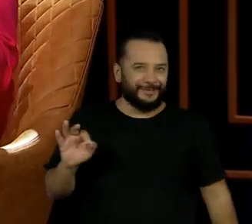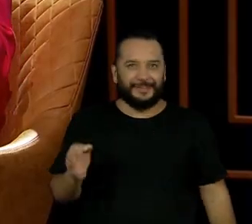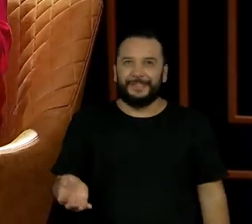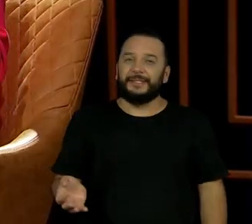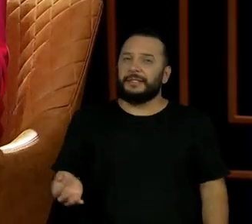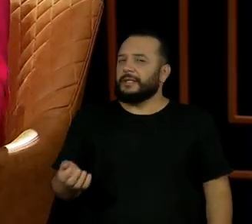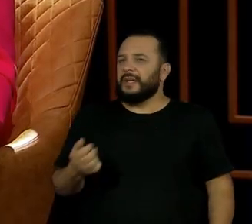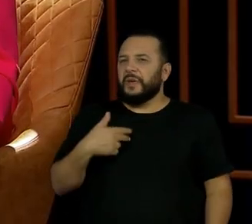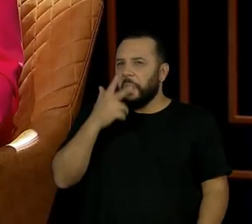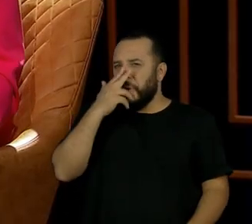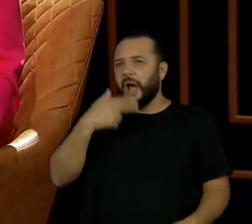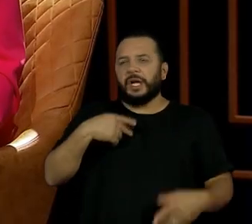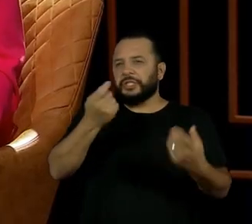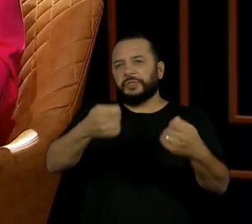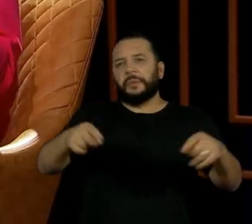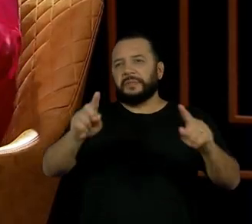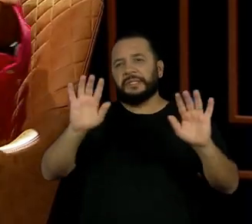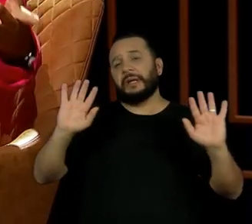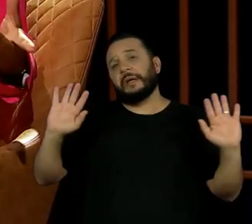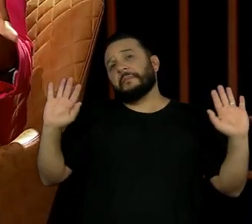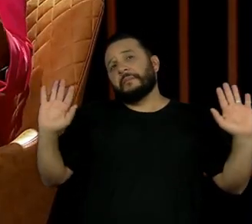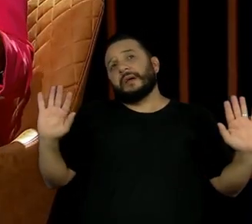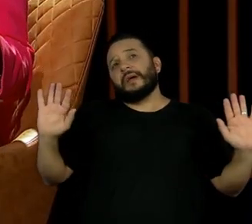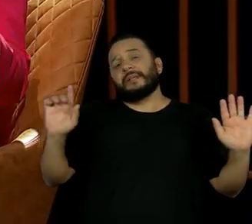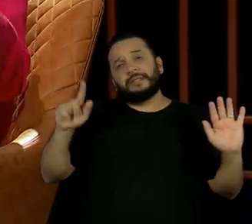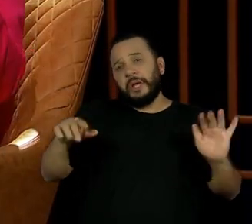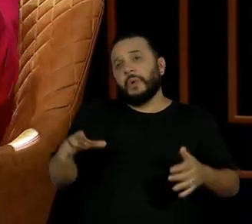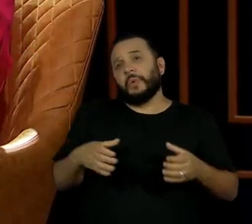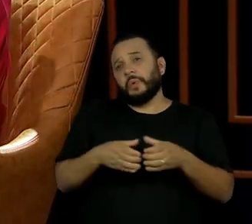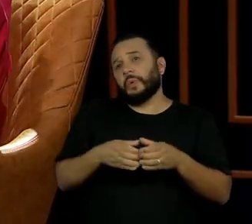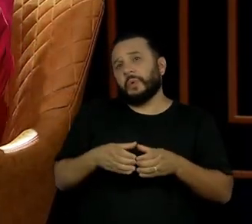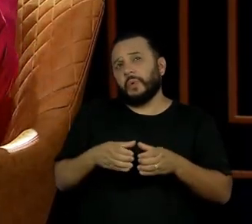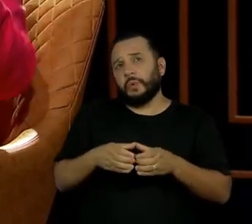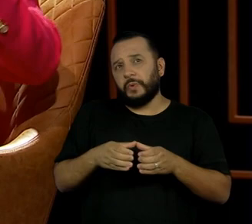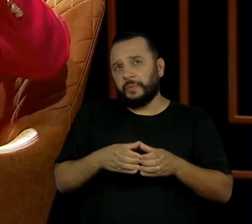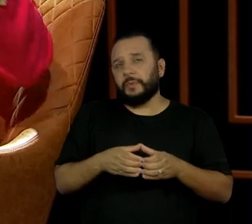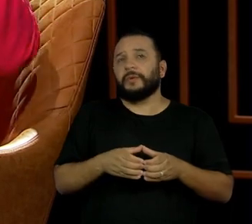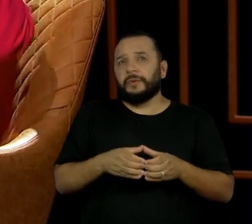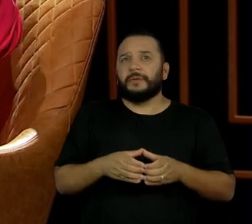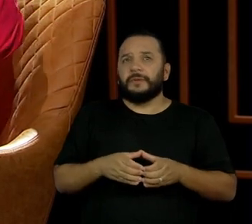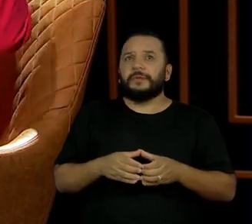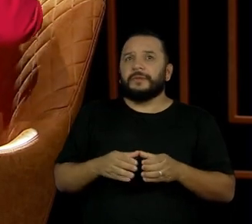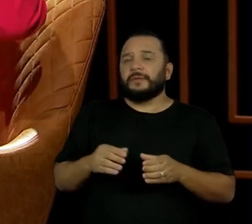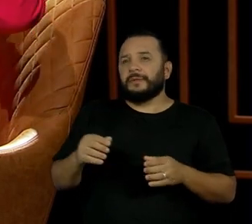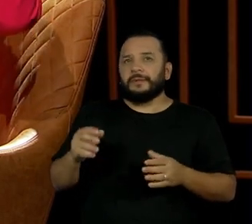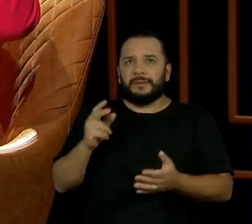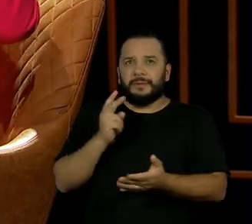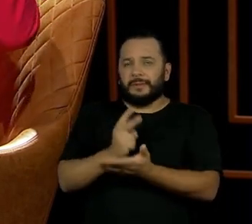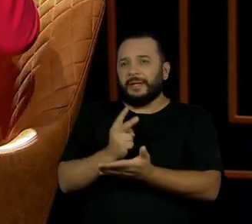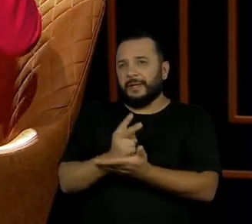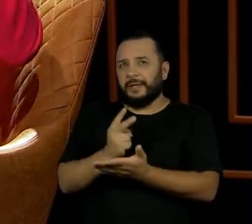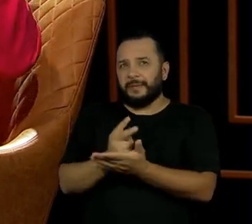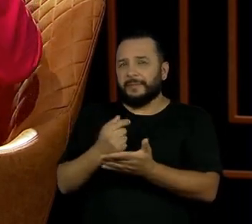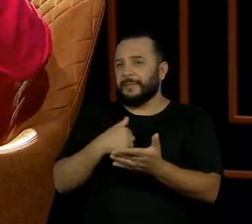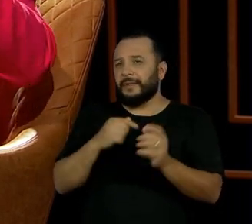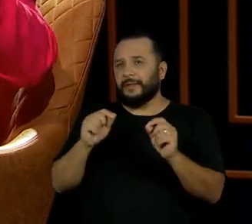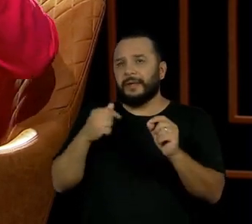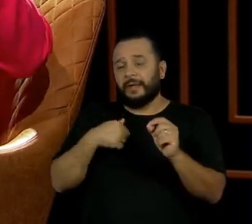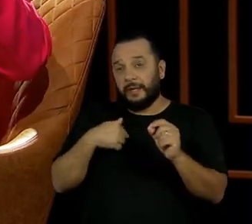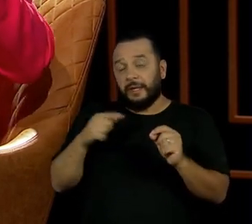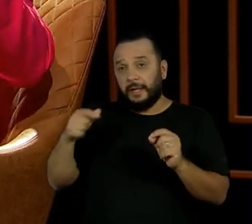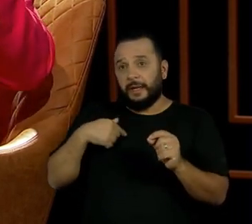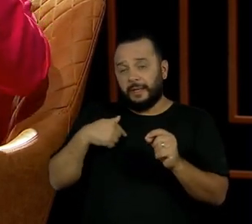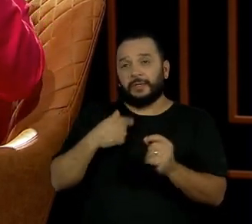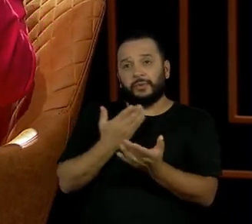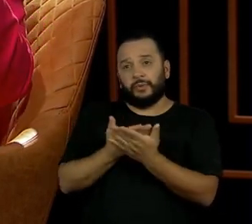eu também acho que não precisa mas só que é uma banda e ele sempre foi democrático teve essa coisa do psicólogo da PUC ele